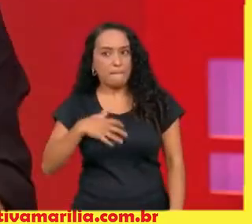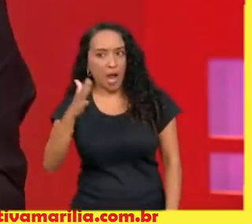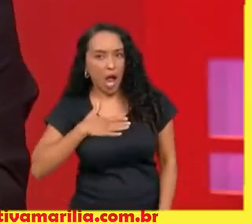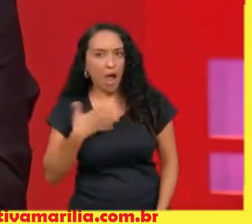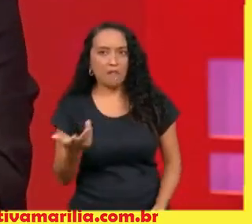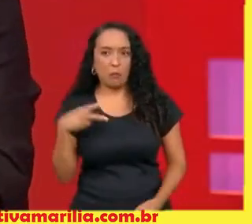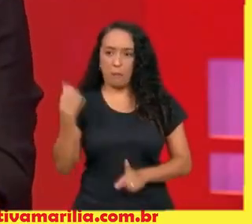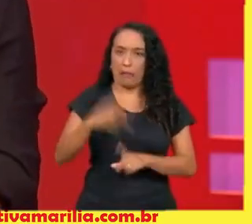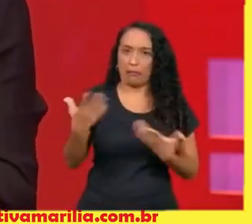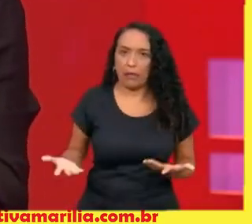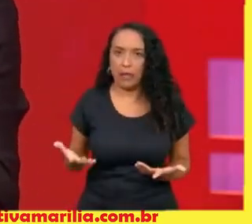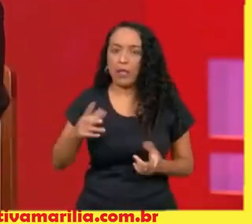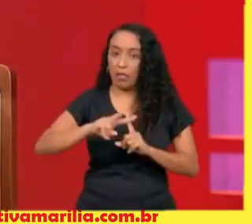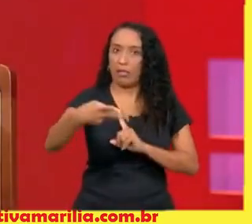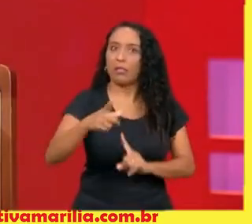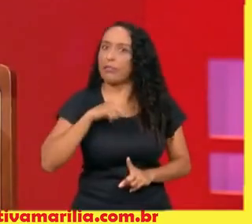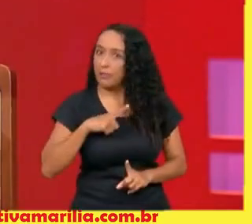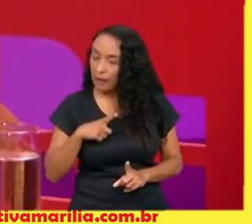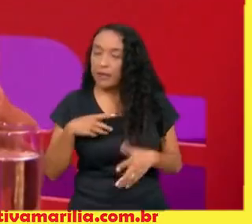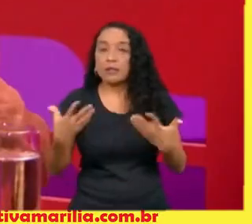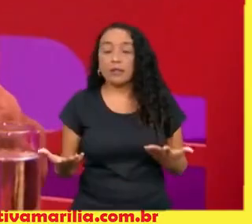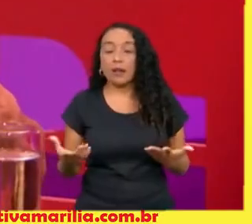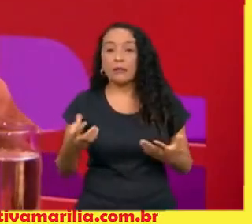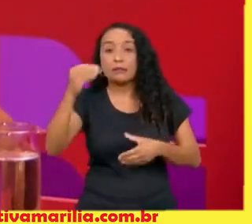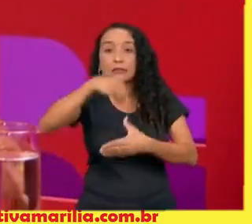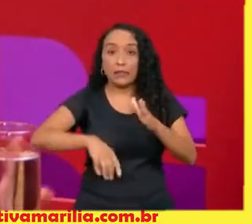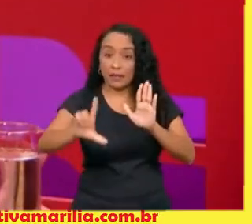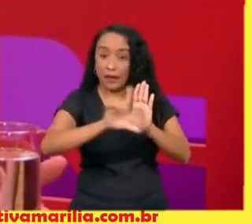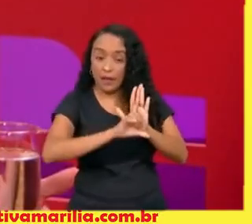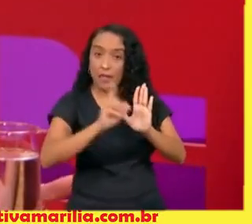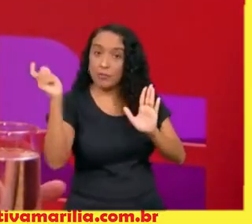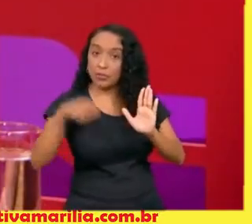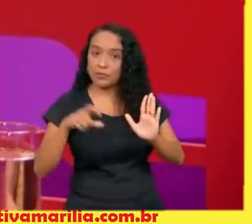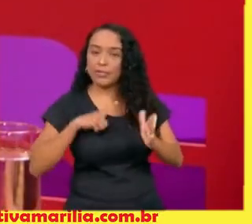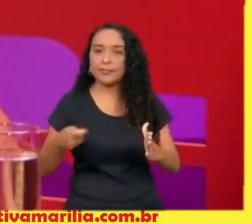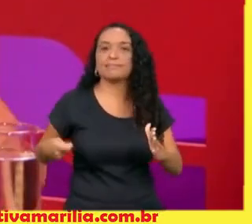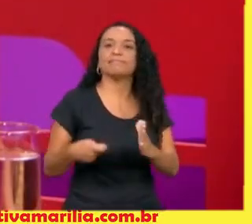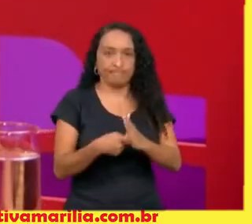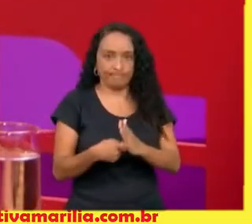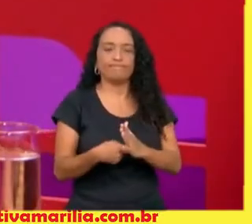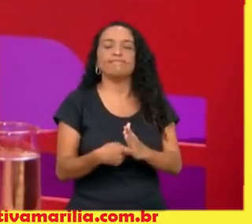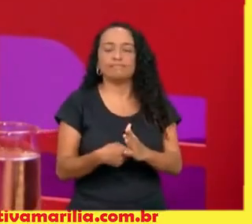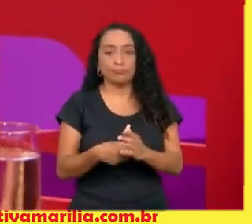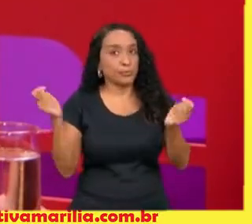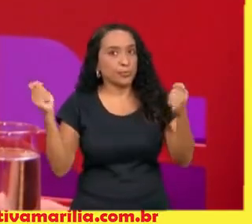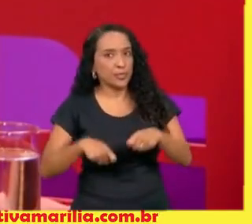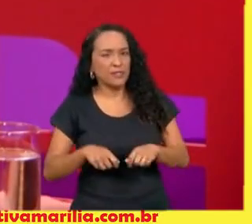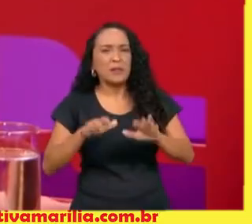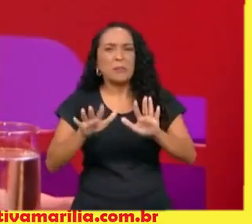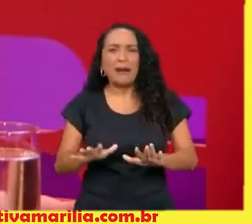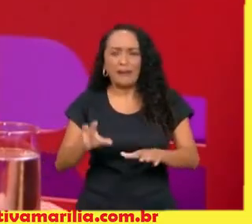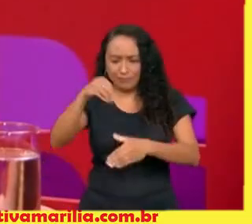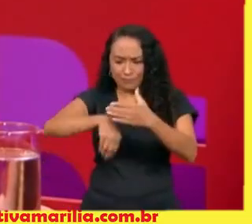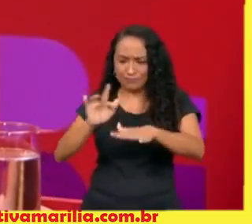imediata, pode né? ter uma consequência e legalmente eu posso ser acionada, né? Injúria e difamação. Sim. Agora, as redes